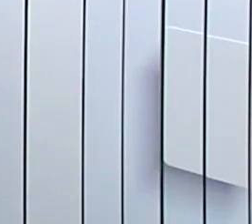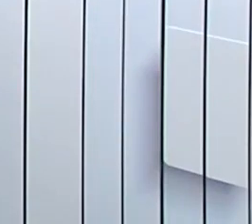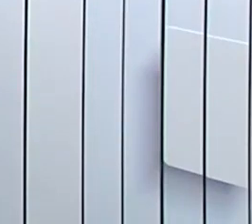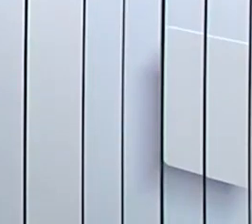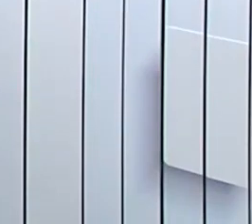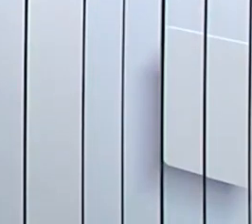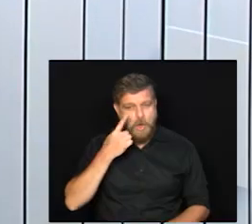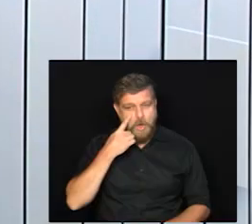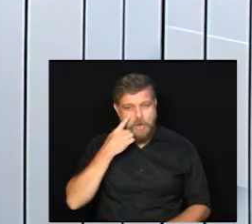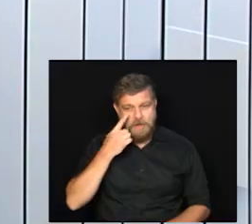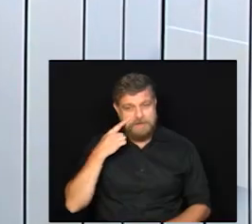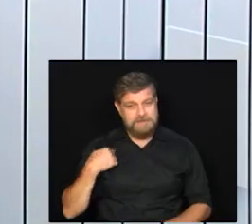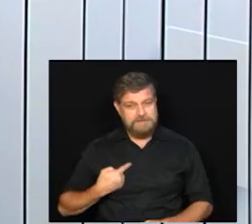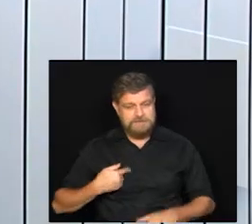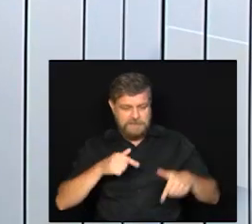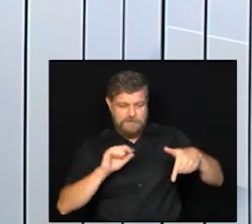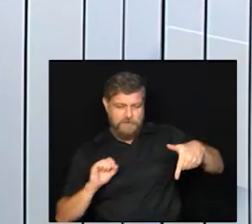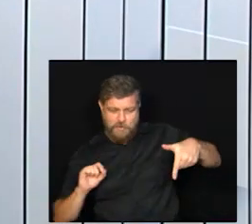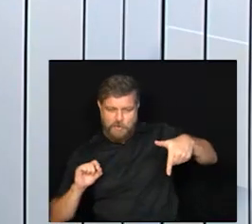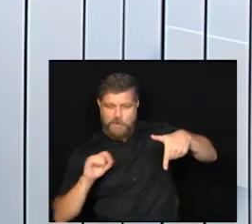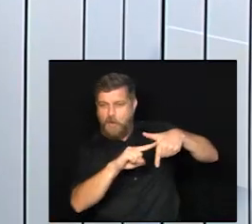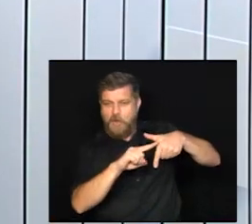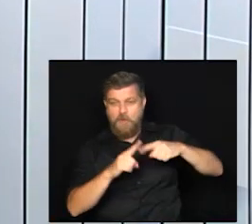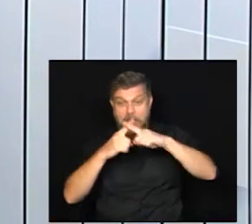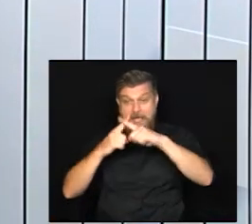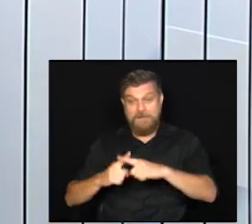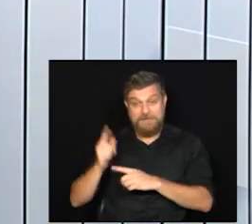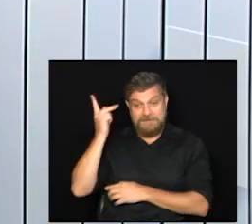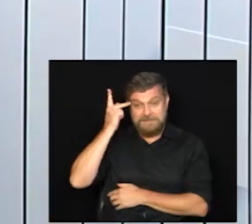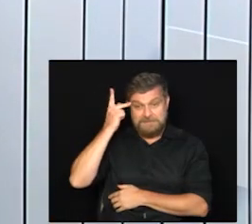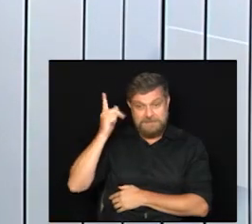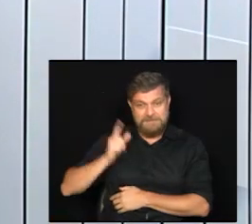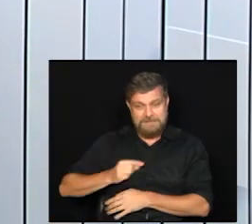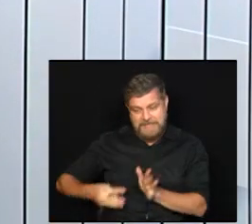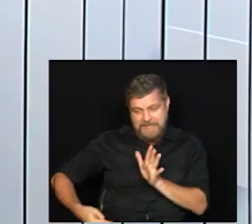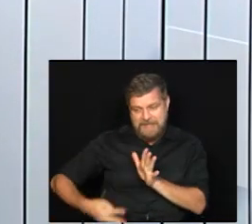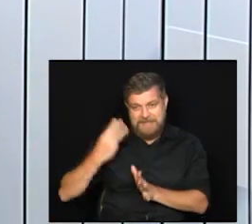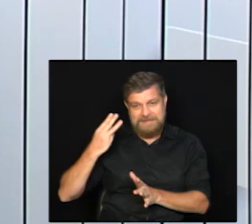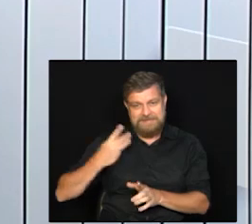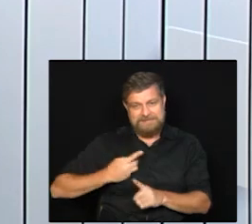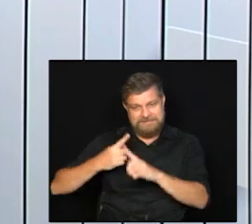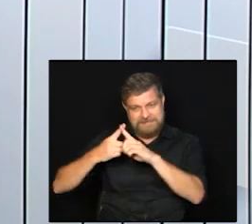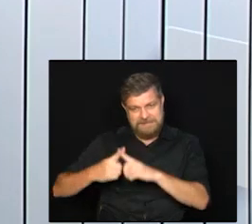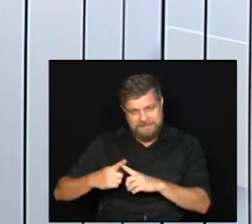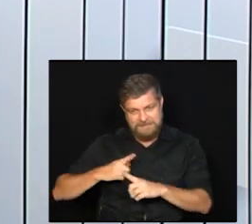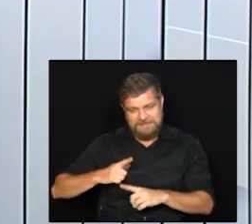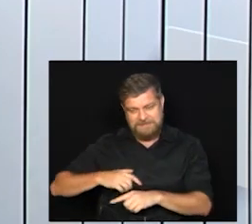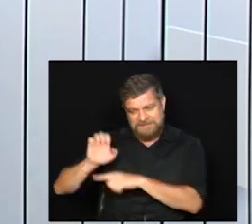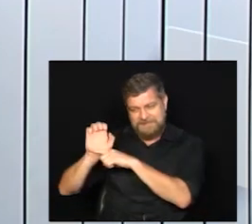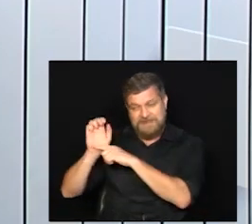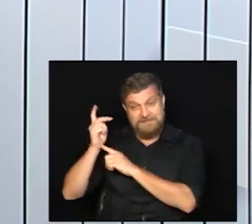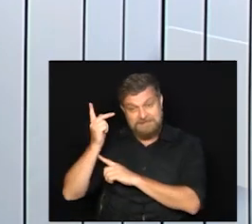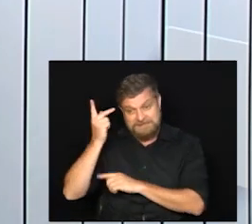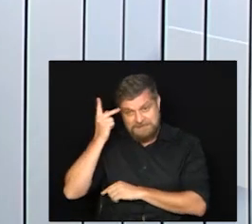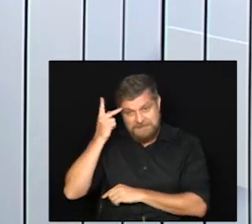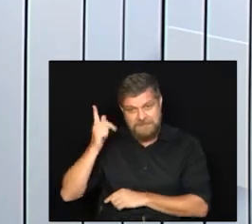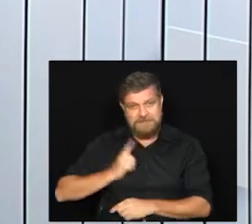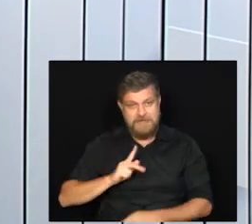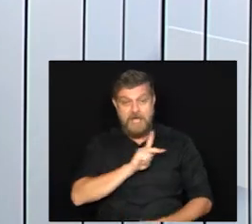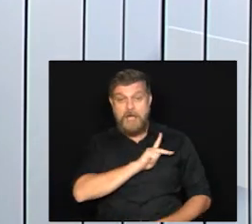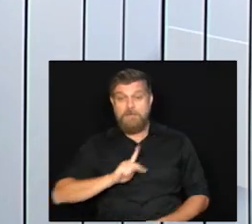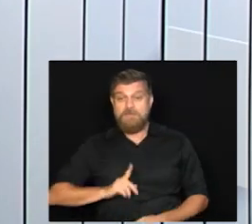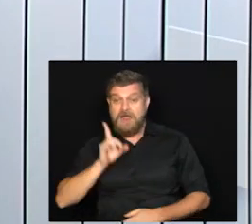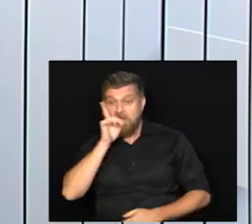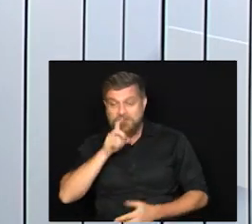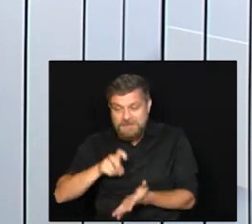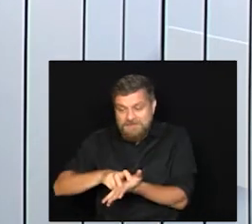Hora da gente balançar as redes pelo Campeonato Paulista, terceira rodada do estadual. A Ponte Preta, no domingo